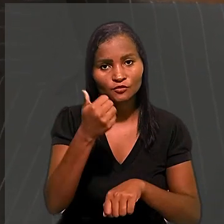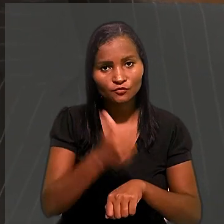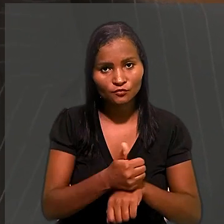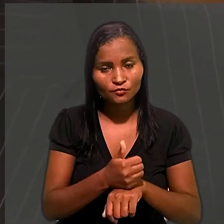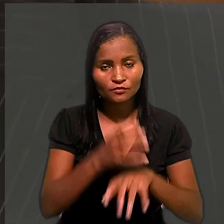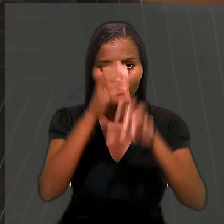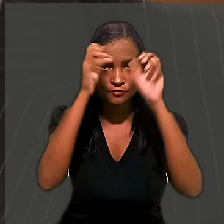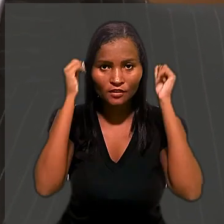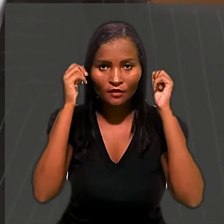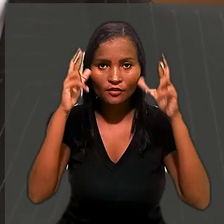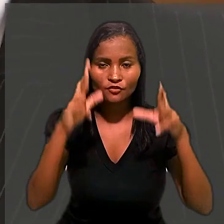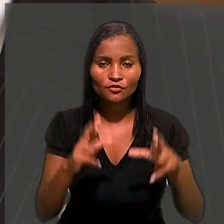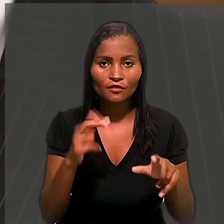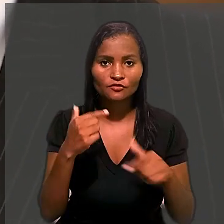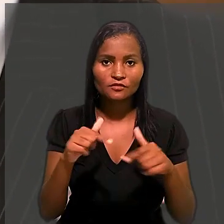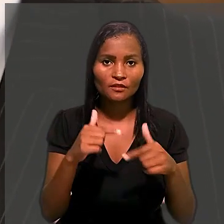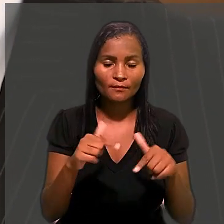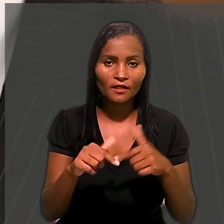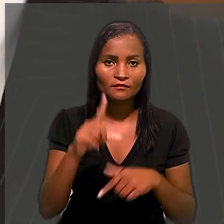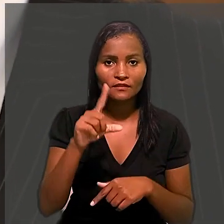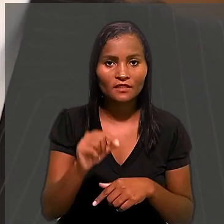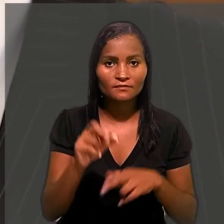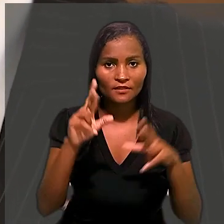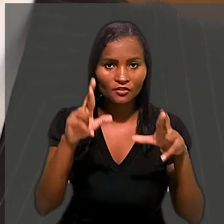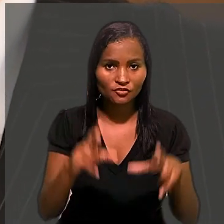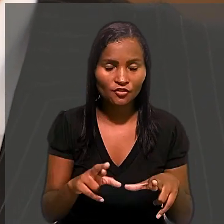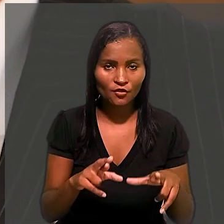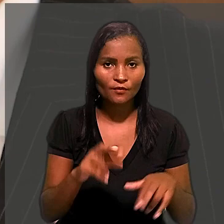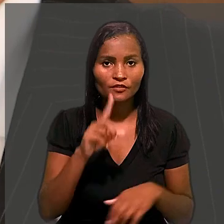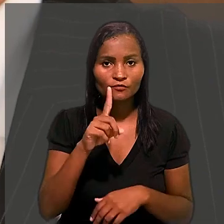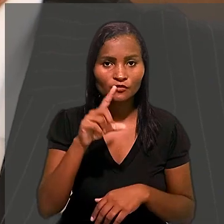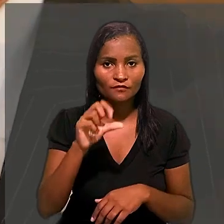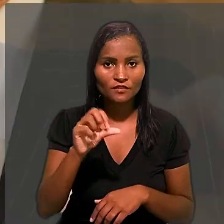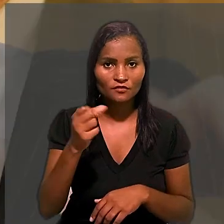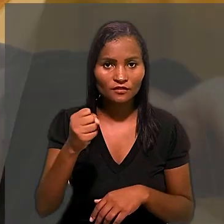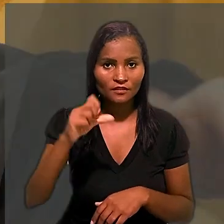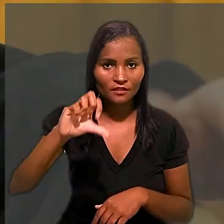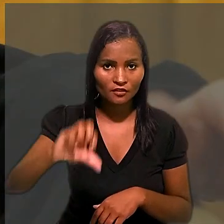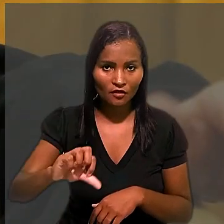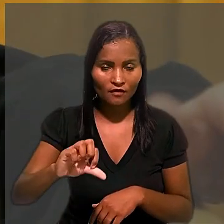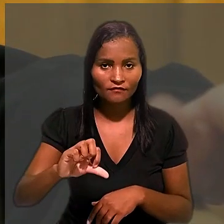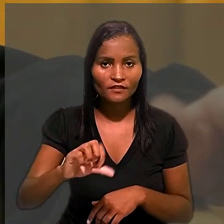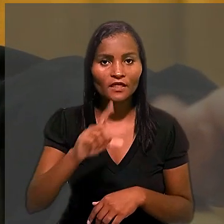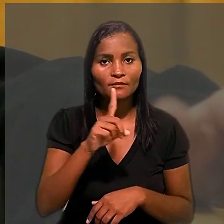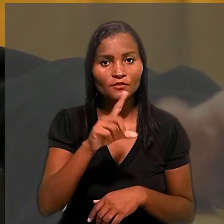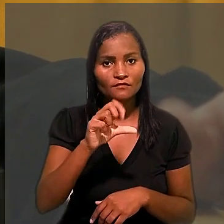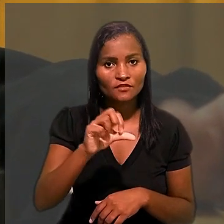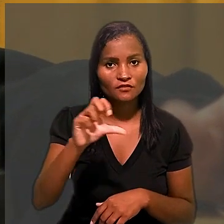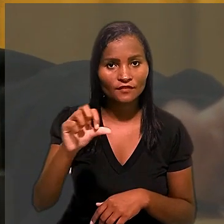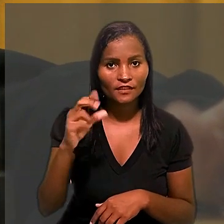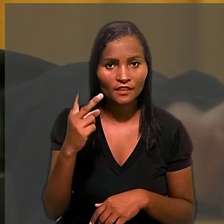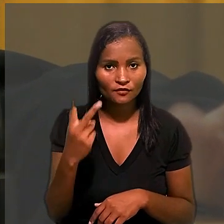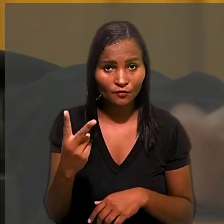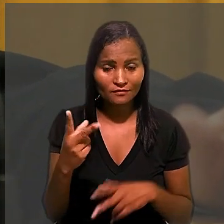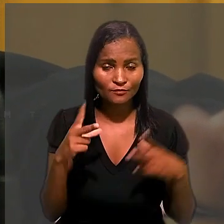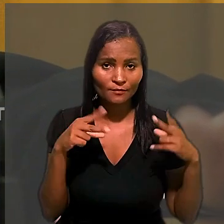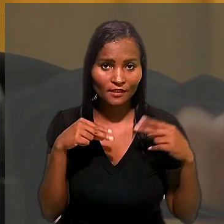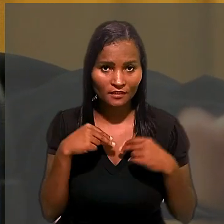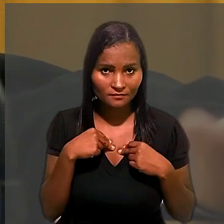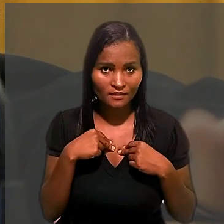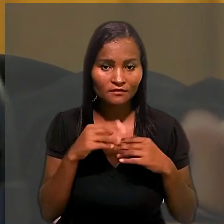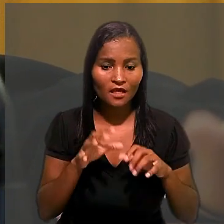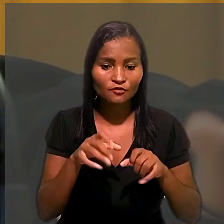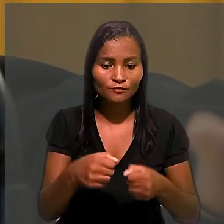substituto no Tribunal Regional do Trabalho da 10ª Região em 1989. Em 1992, por